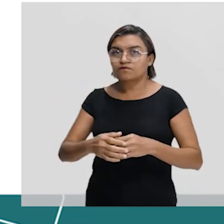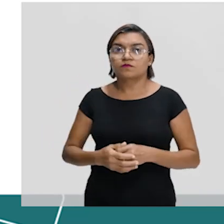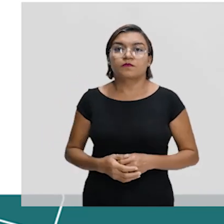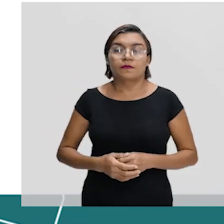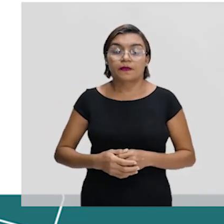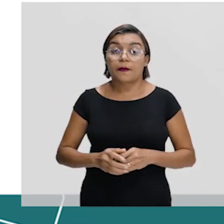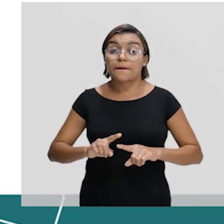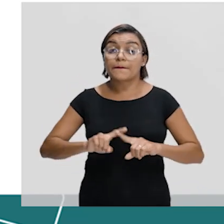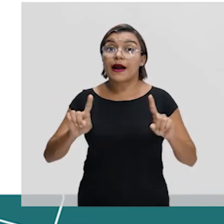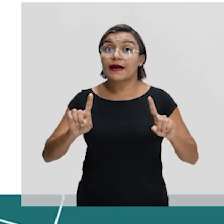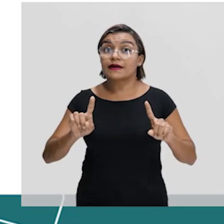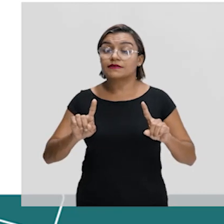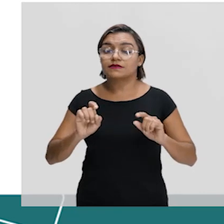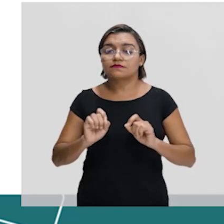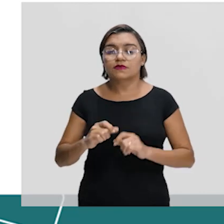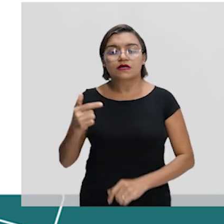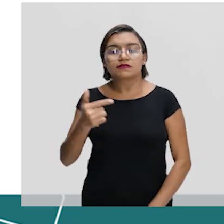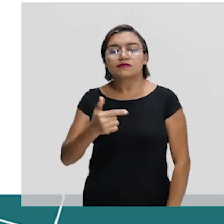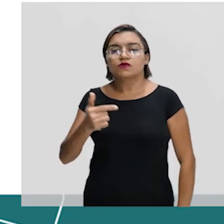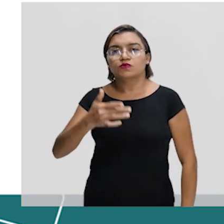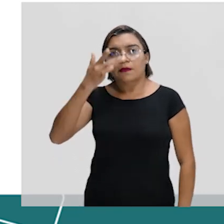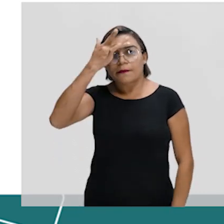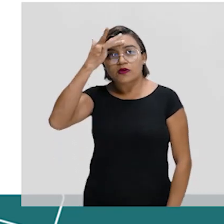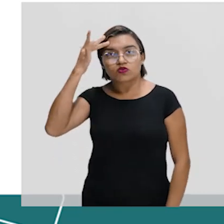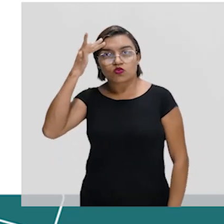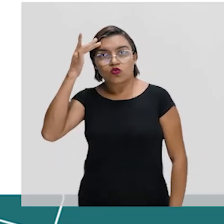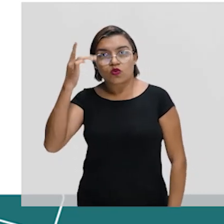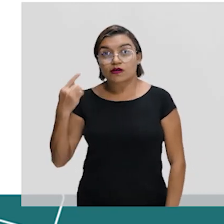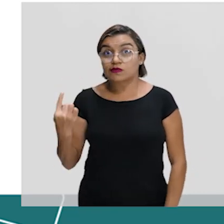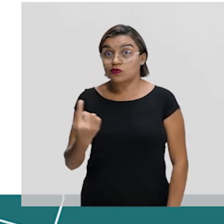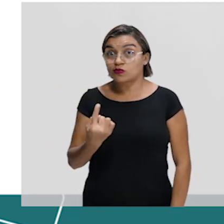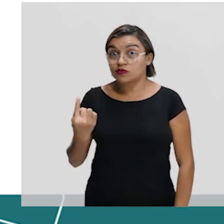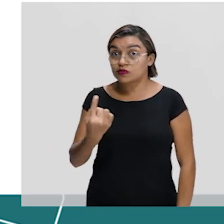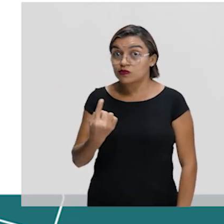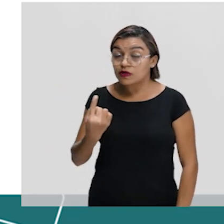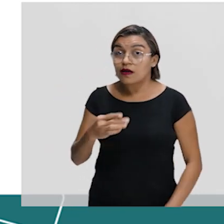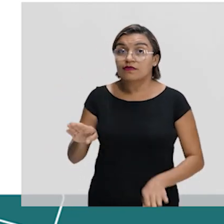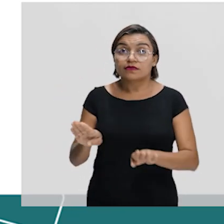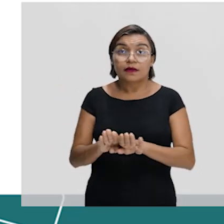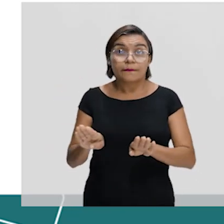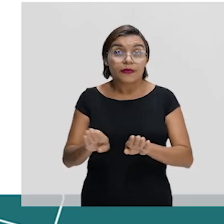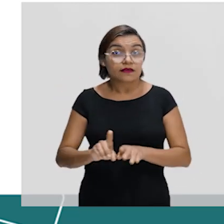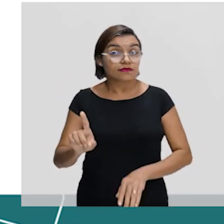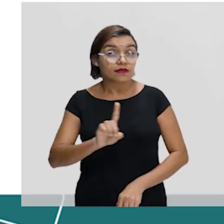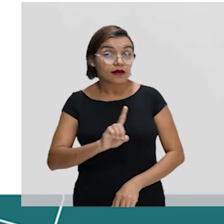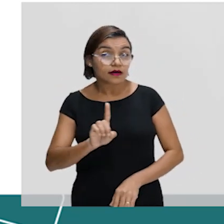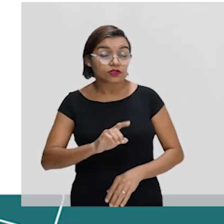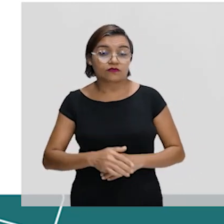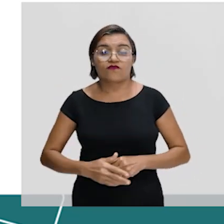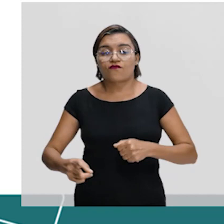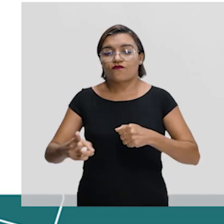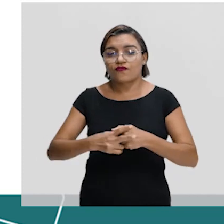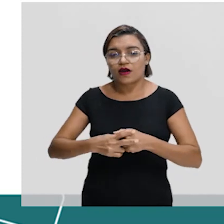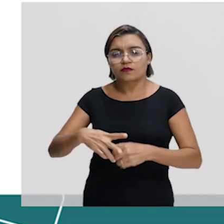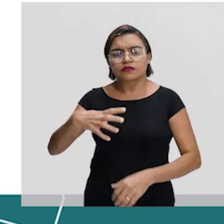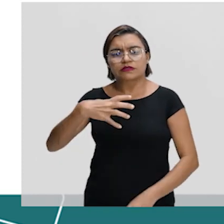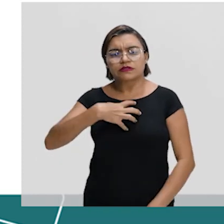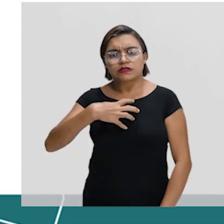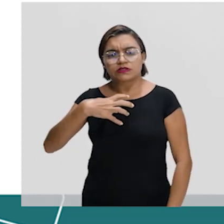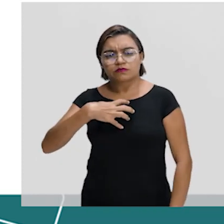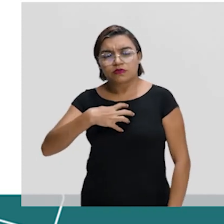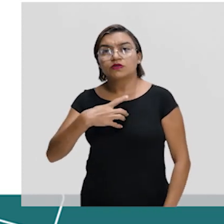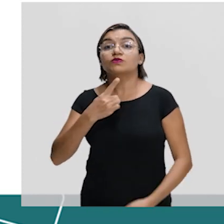uma exceção da segunda pessoa do singular e do negativo. Com verbos de sentimento